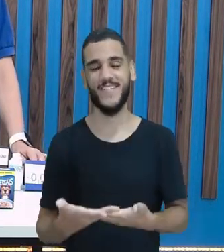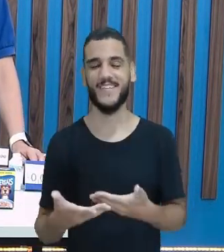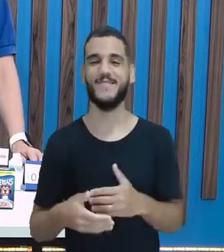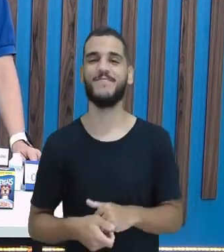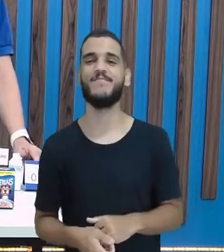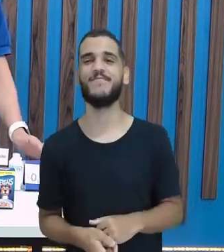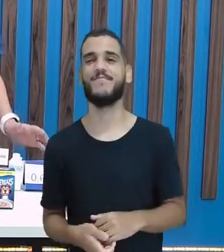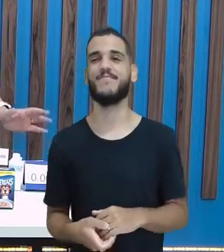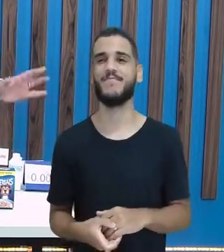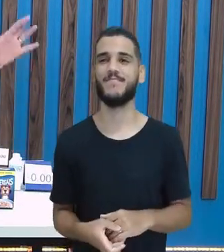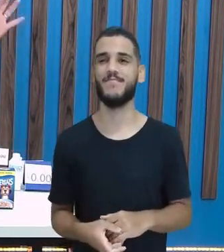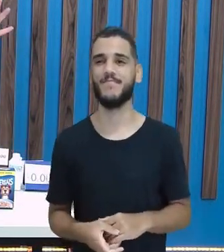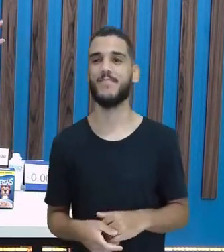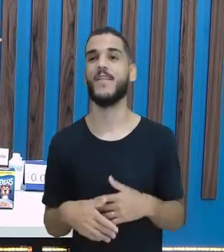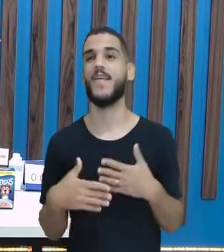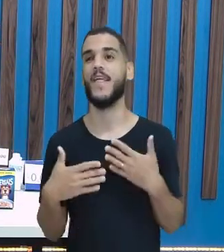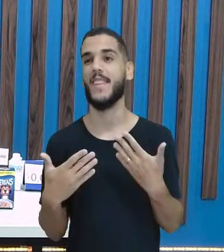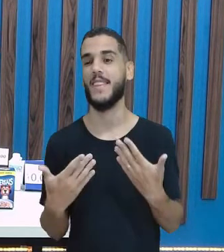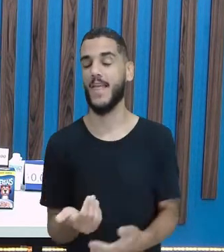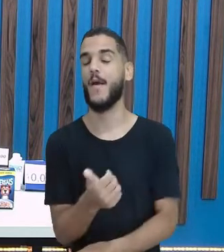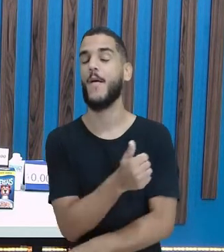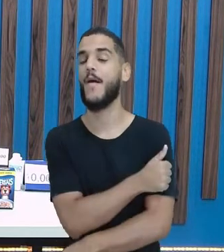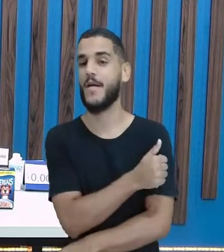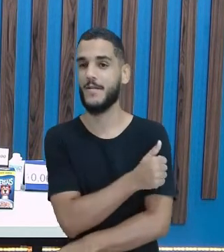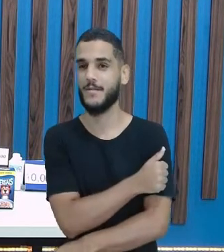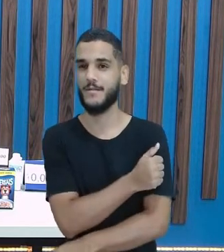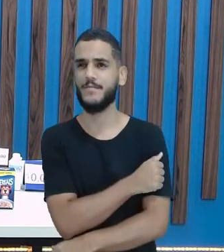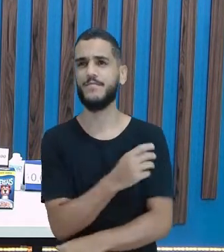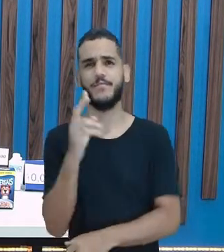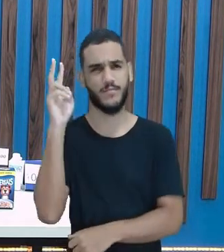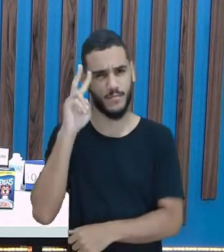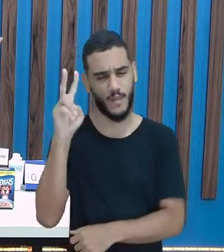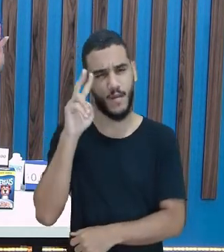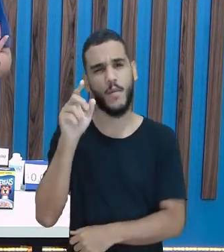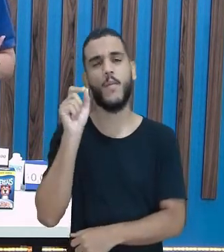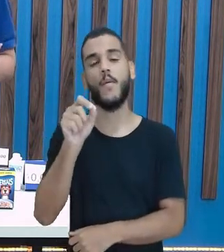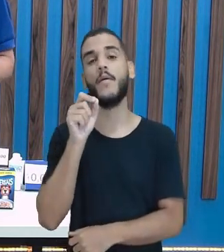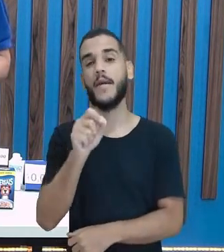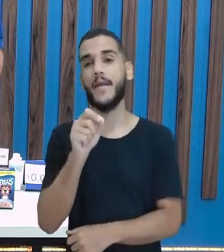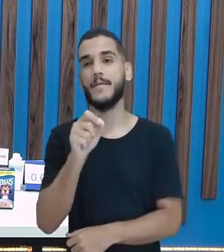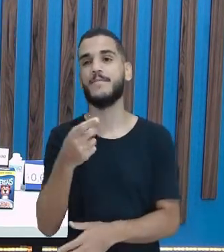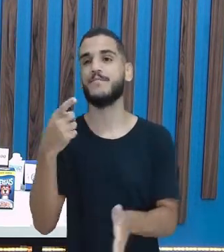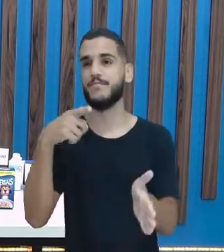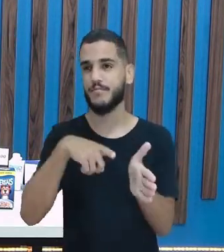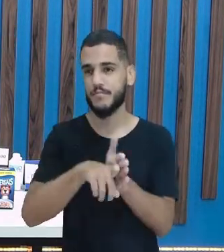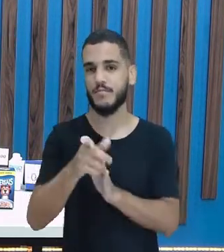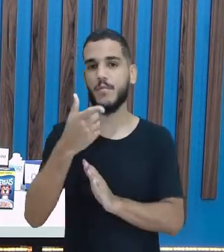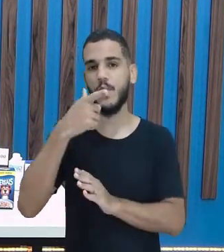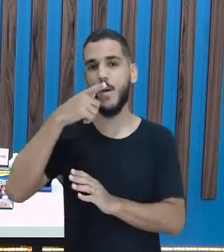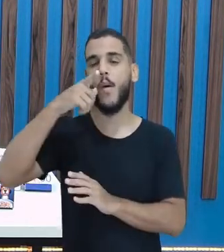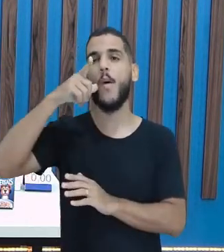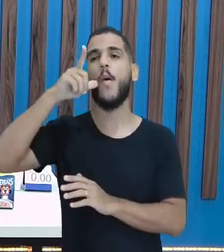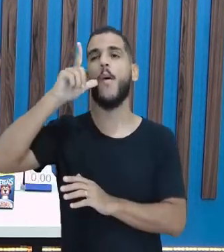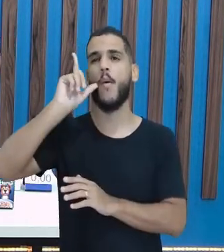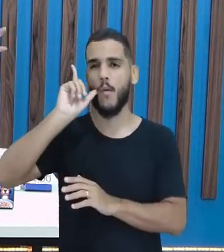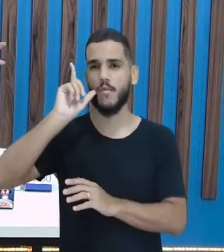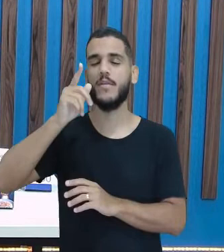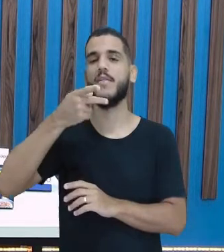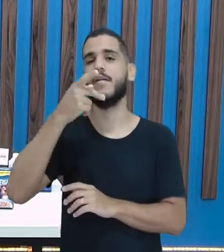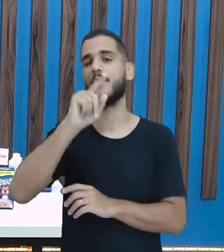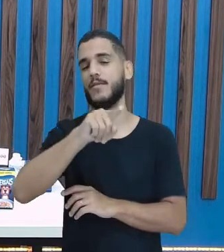Clisman. Bom, estudantes, estão lembrados do probleminha que eu deixei ontem para vocês? Eu olhei